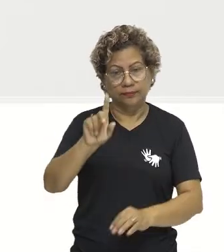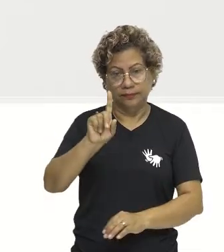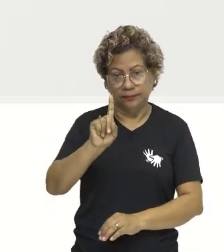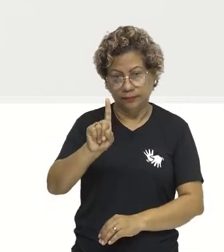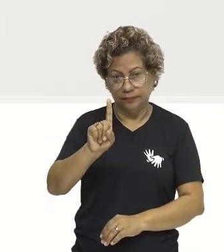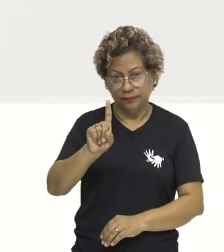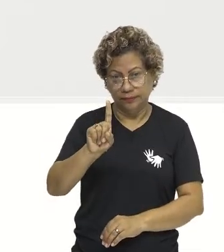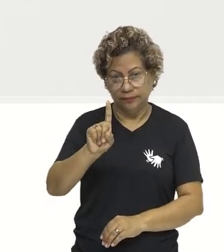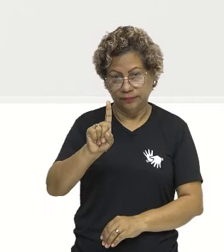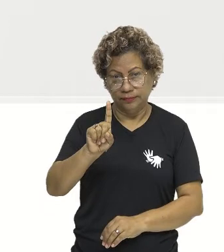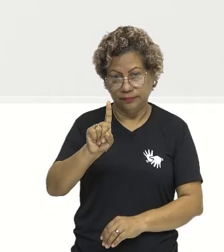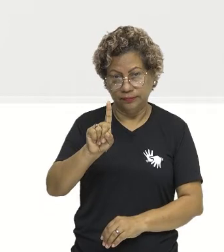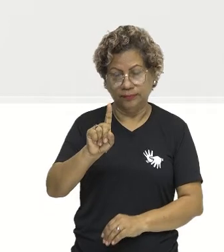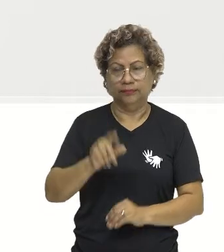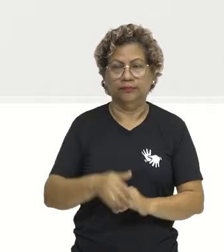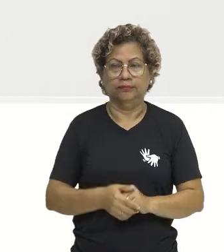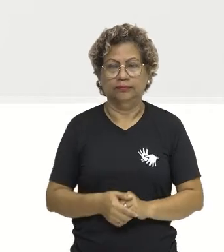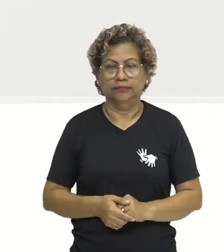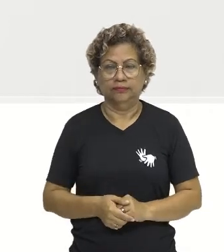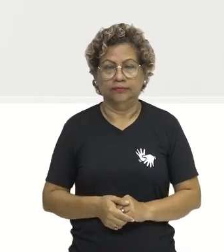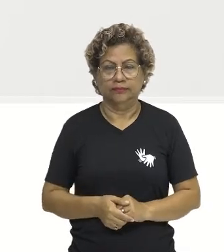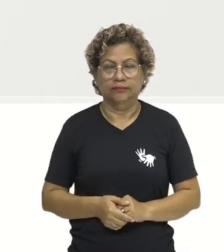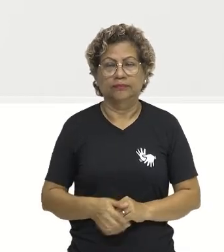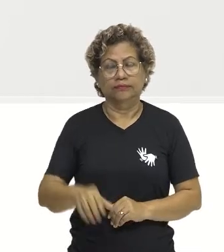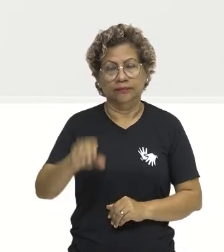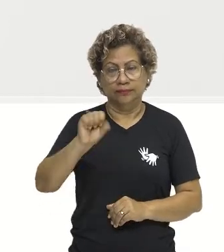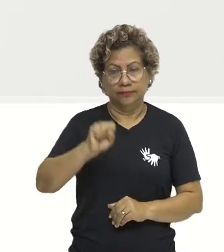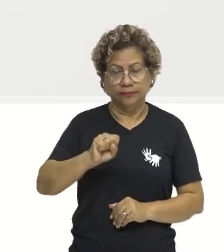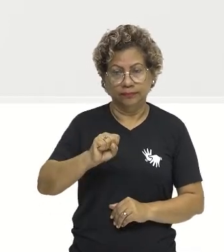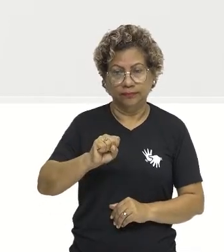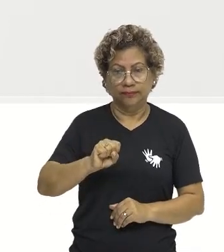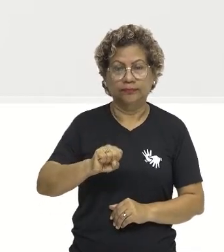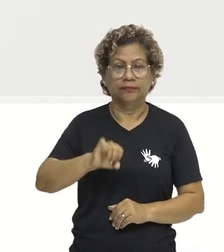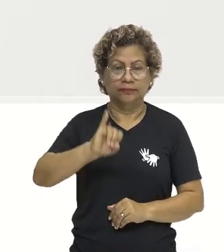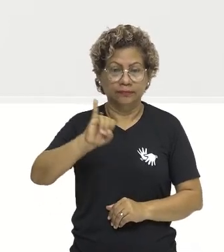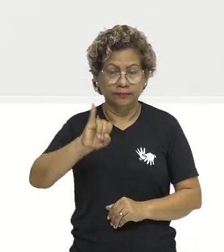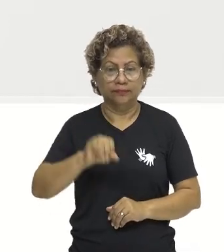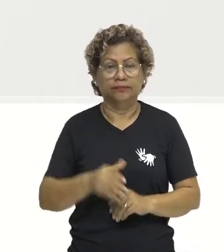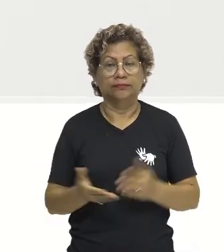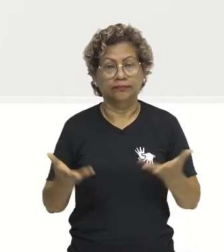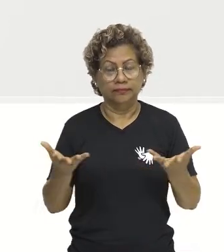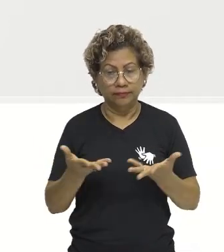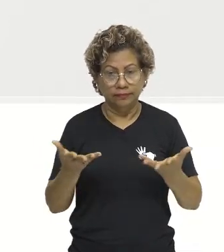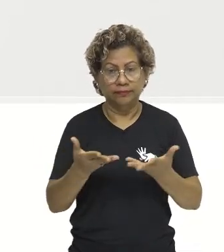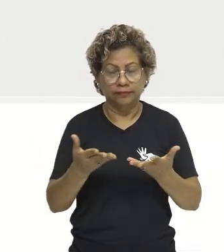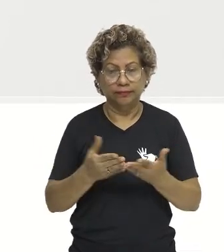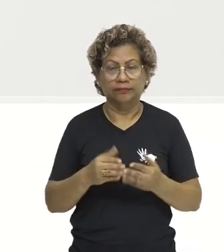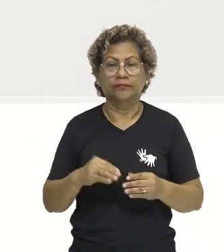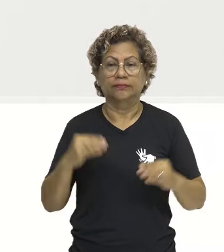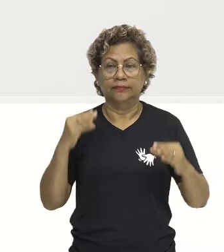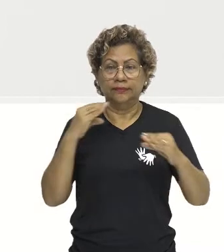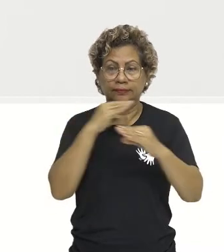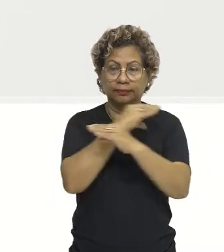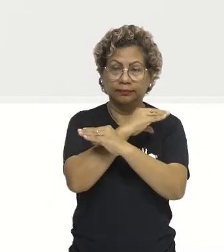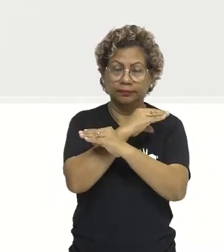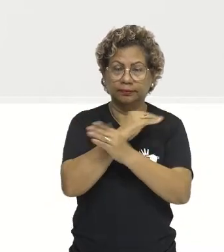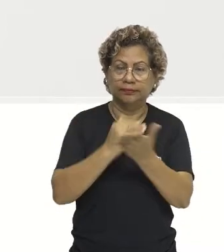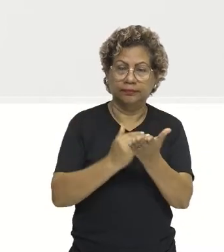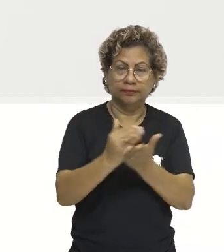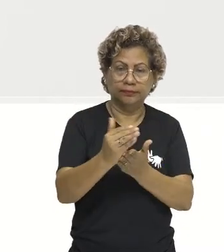na forma do Sistema Internacional de Unidades. E ele tem que a temperatura inicial, olha